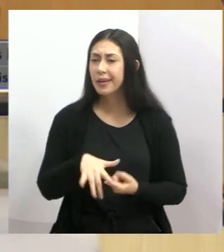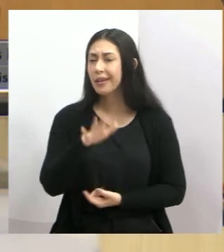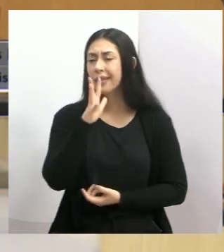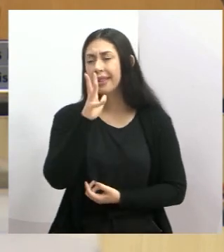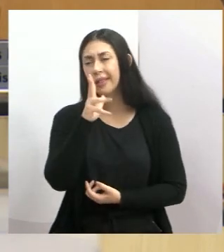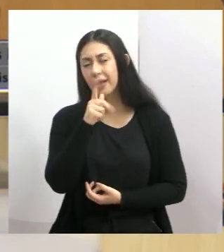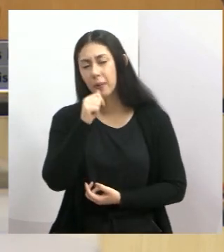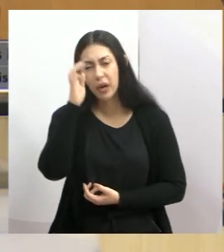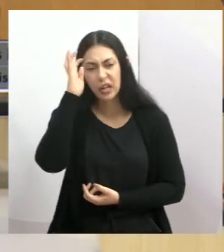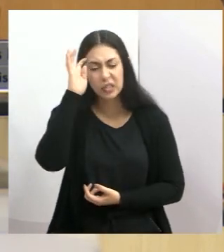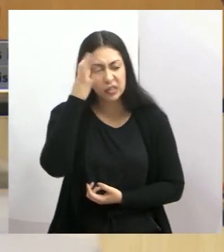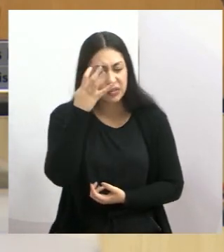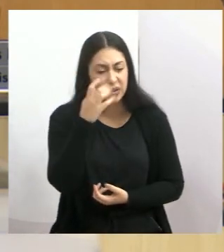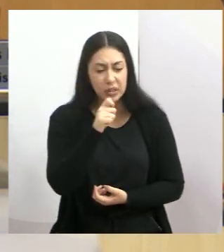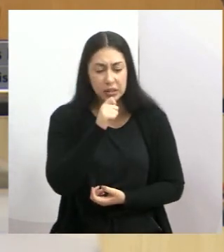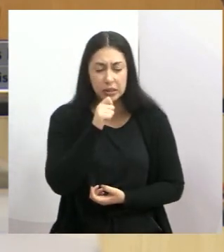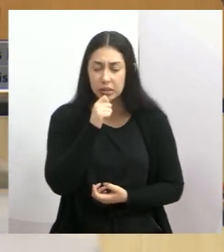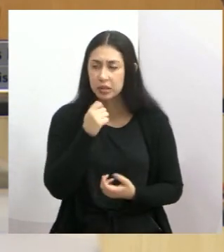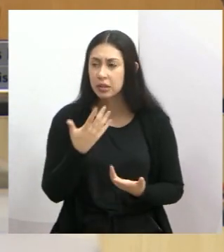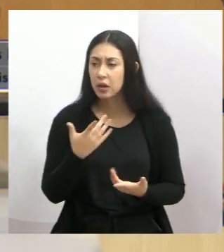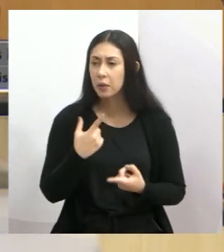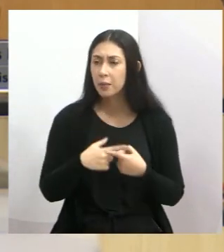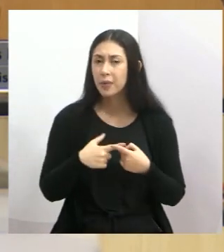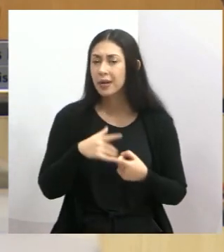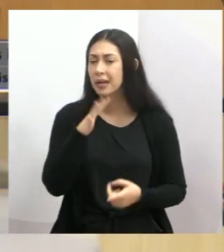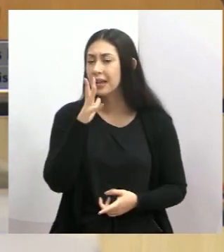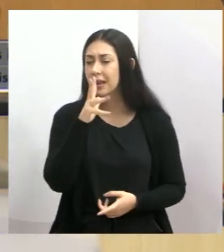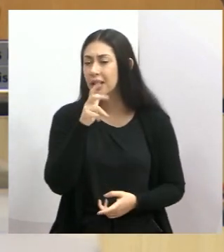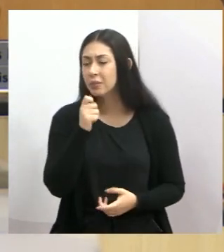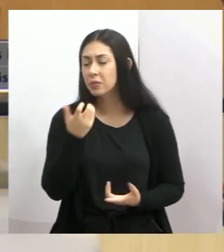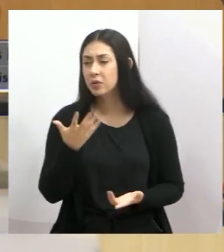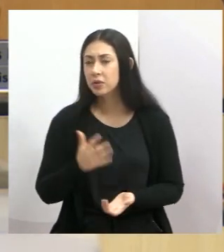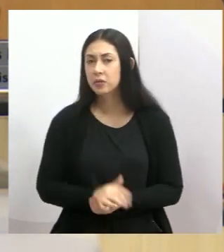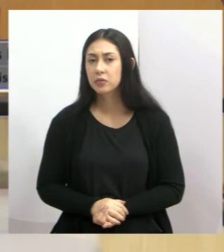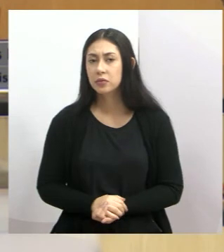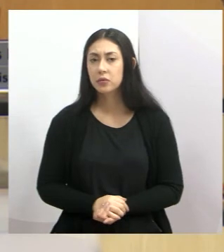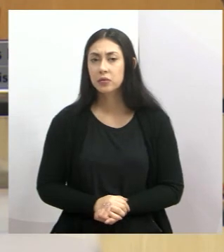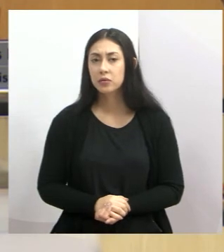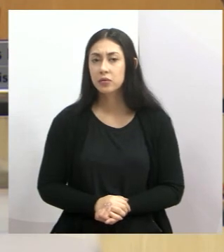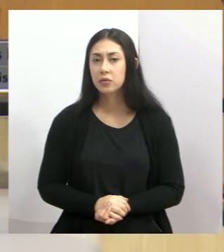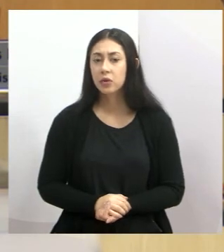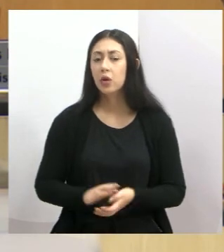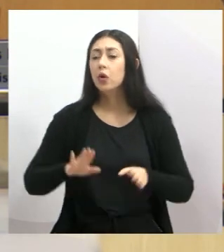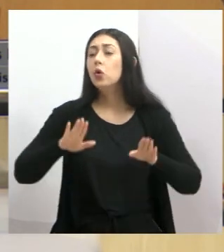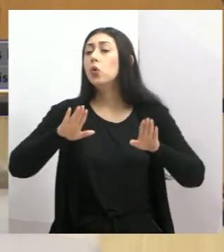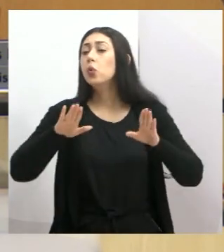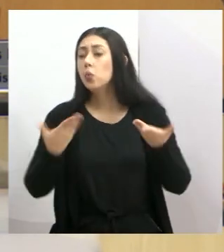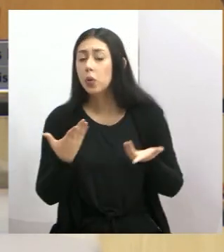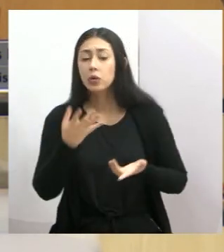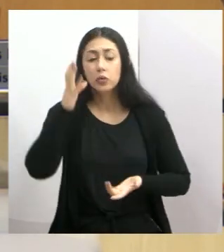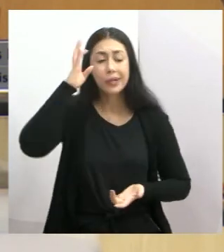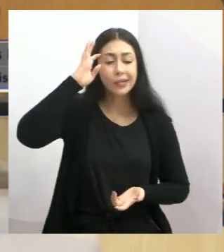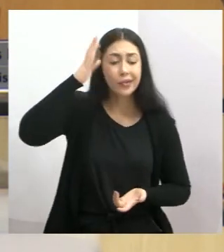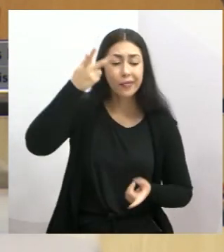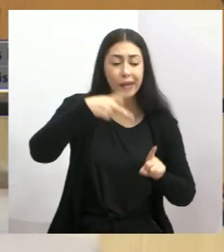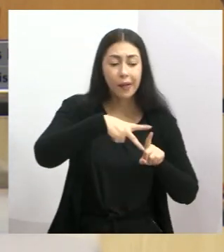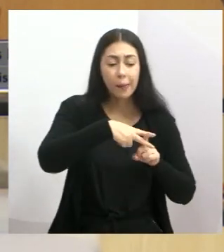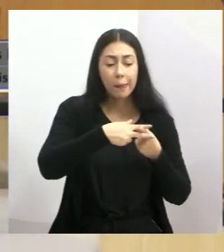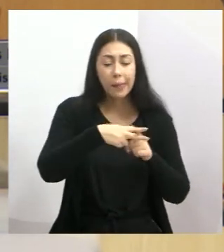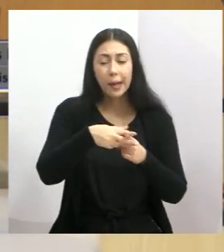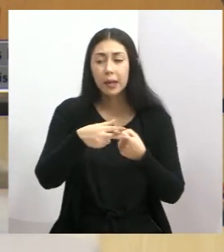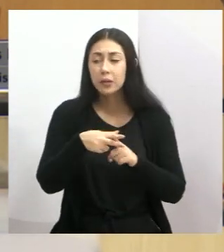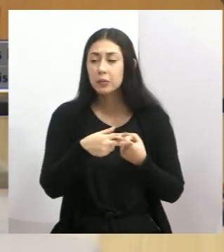a presente data o serviço de manutenção ainda não foi realizada Qual a data prevista para que seja